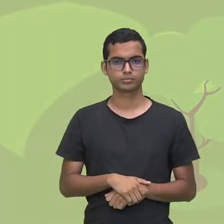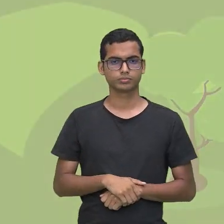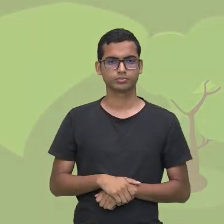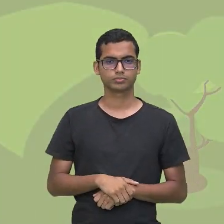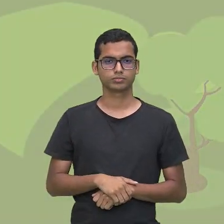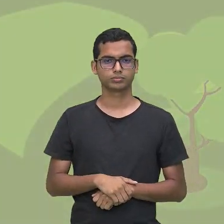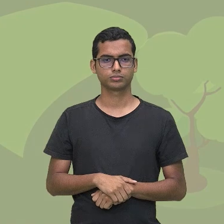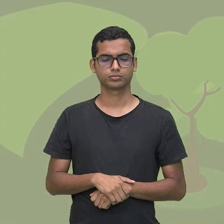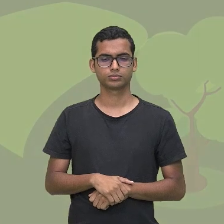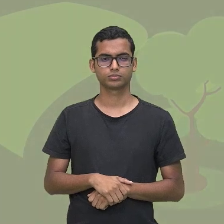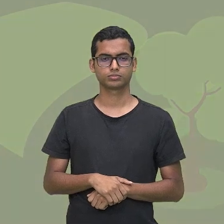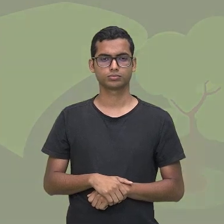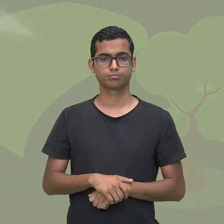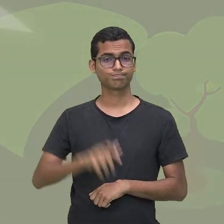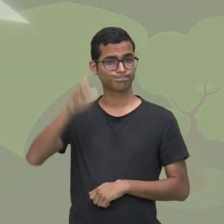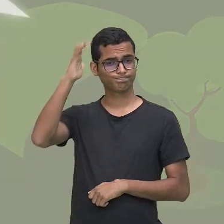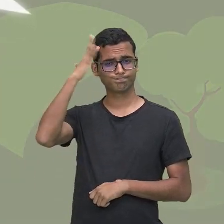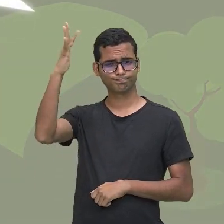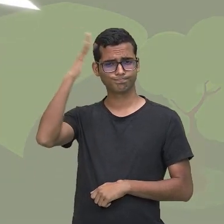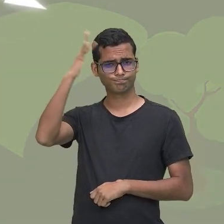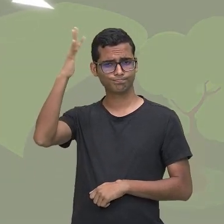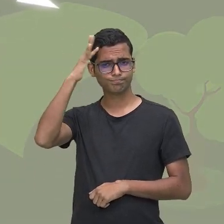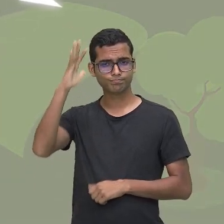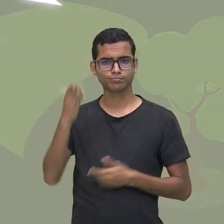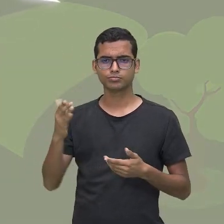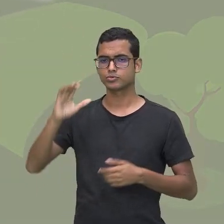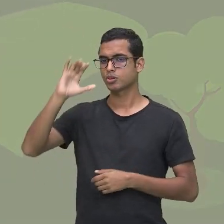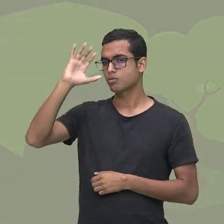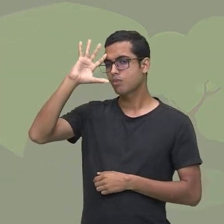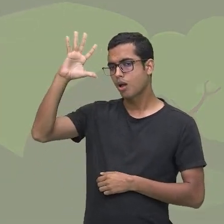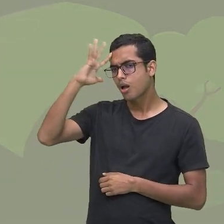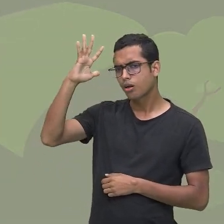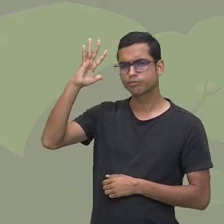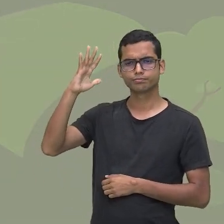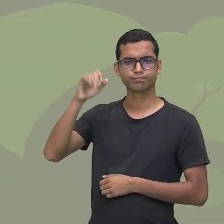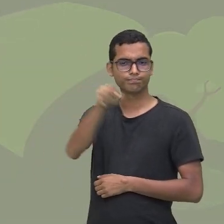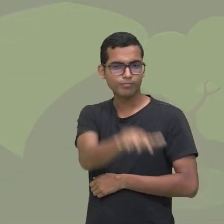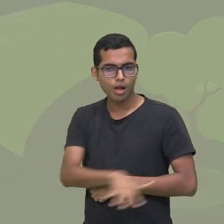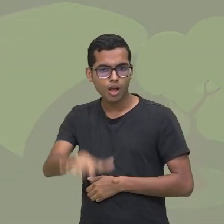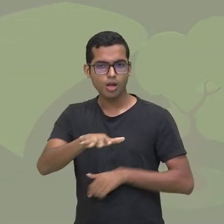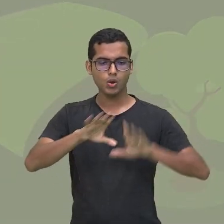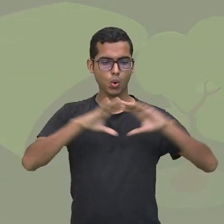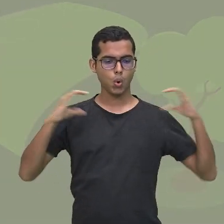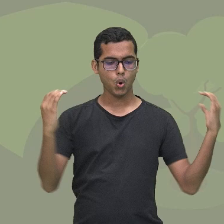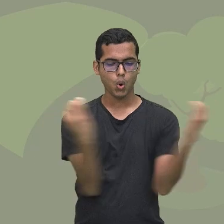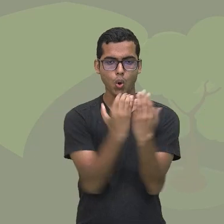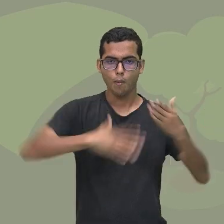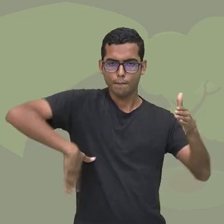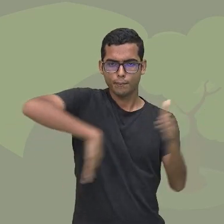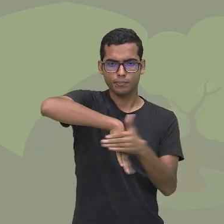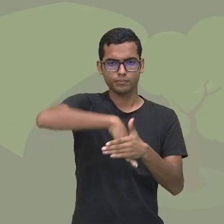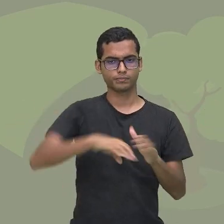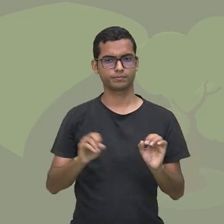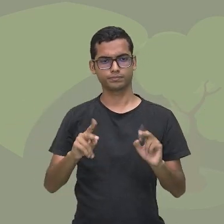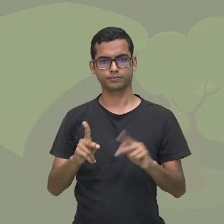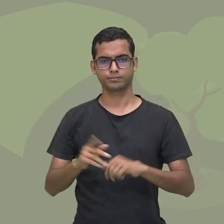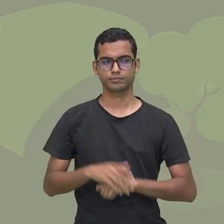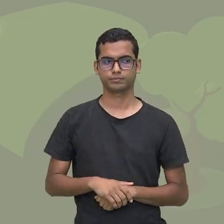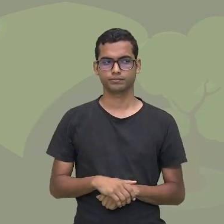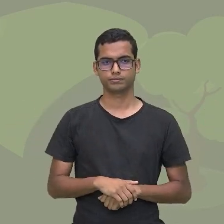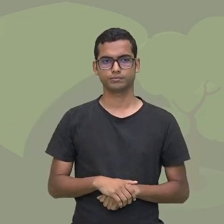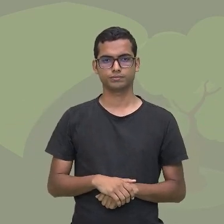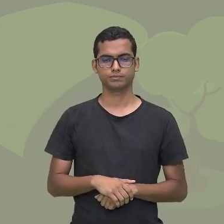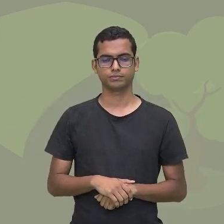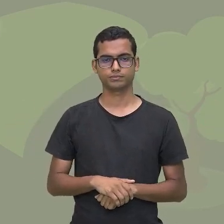só. Imagina aqui nós temos uma parte do campo de futebol, certo? E aí, alunos,